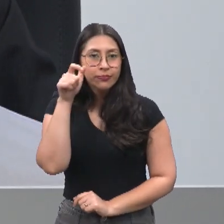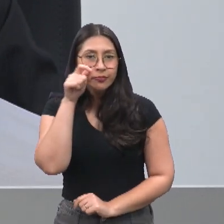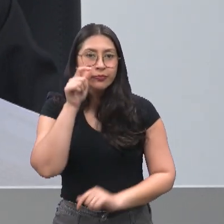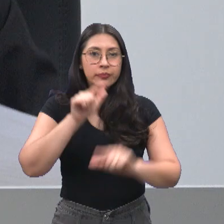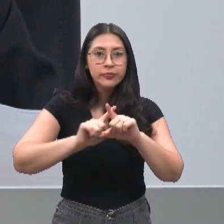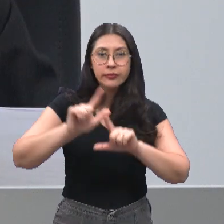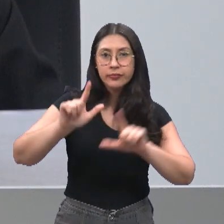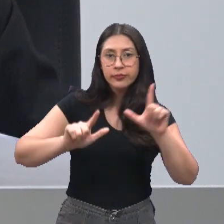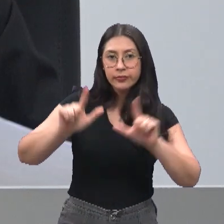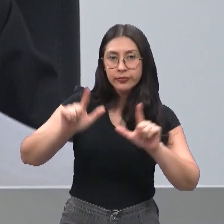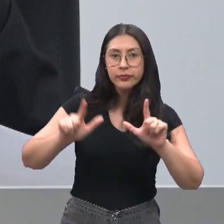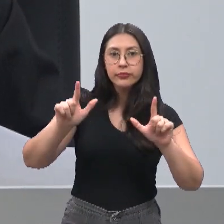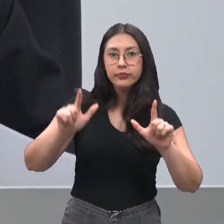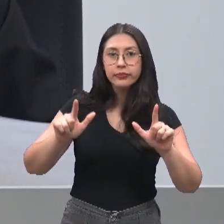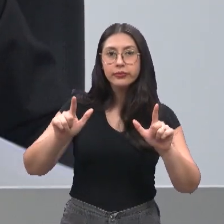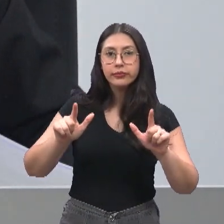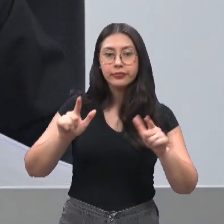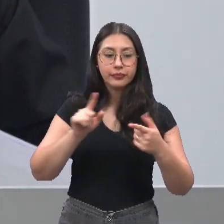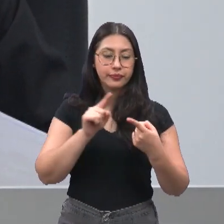tia Tati, o Juliano